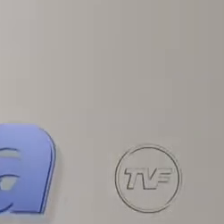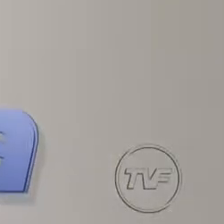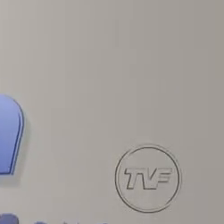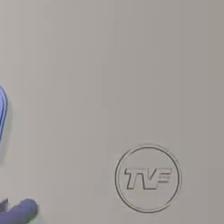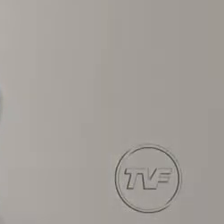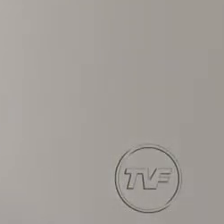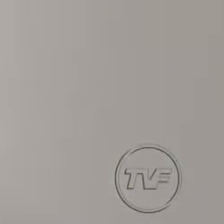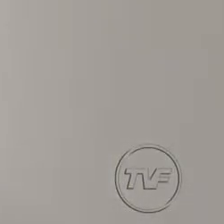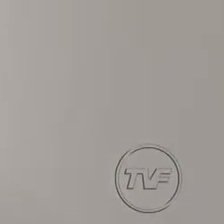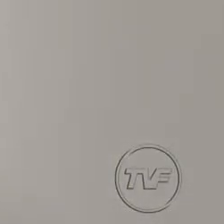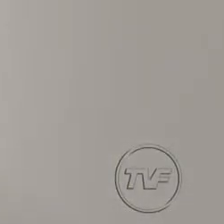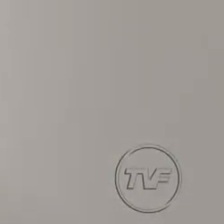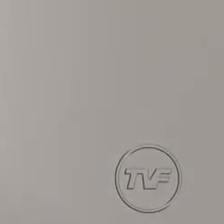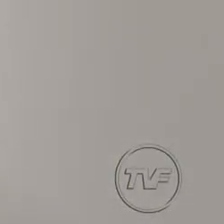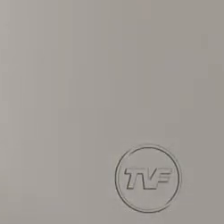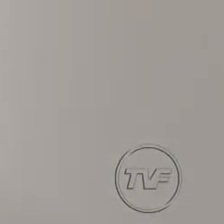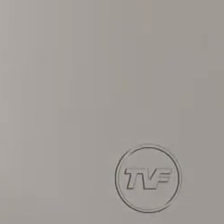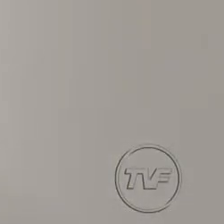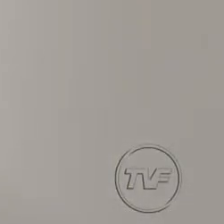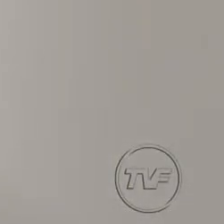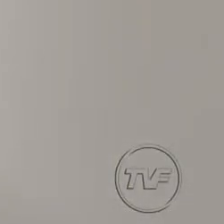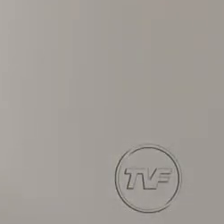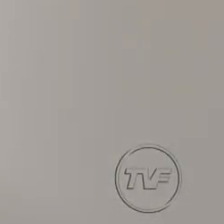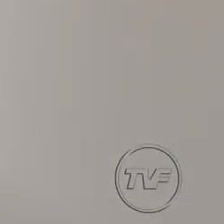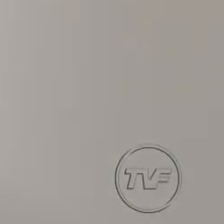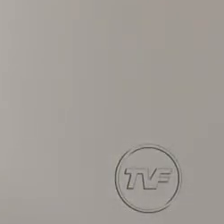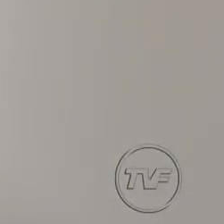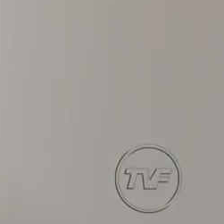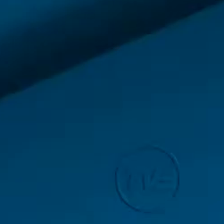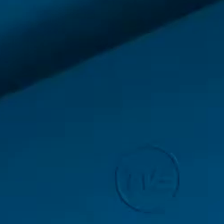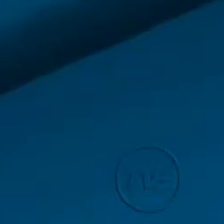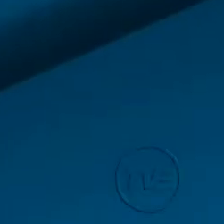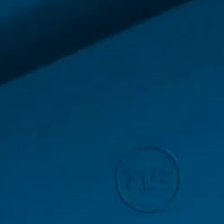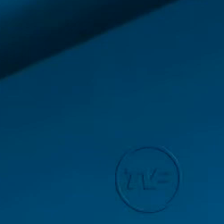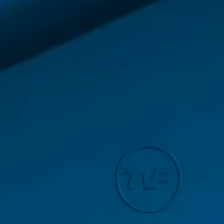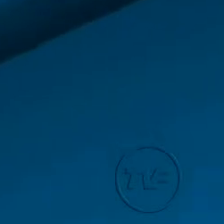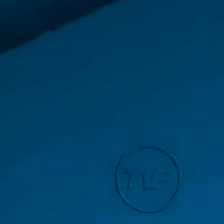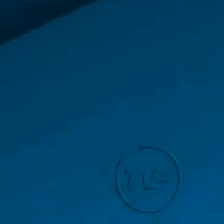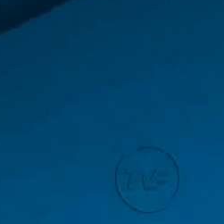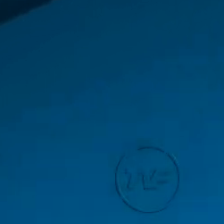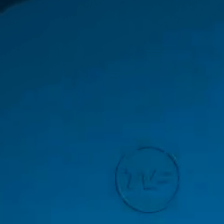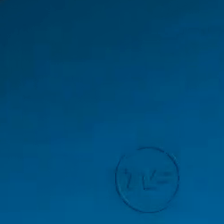Fortaleza. A emissora da Casa do Povo.